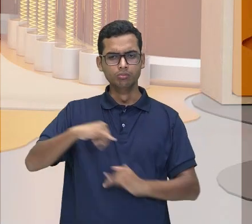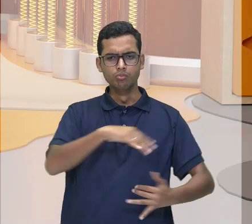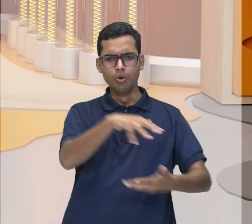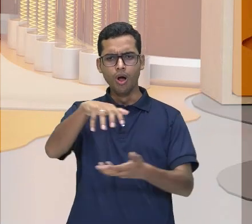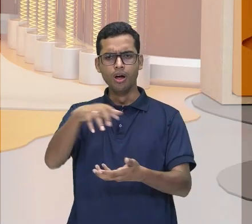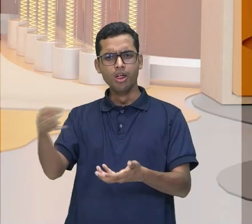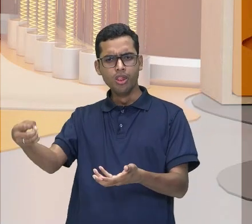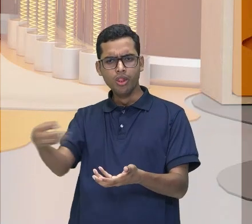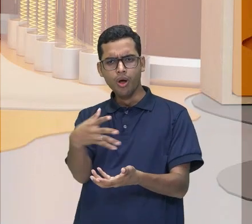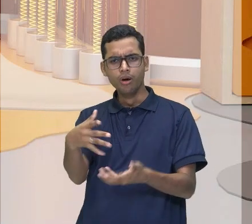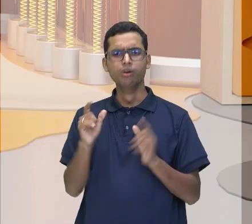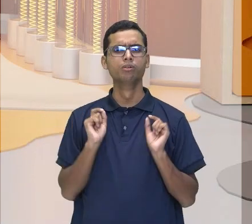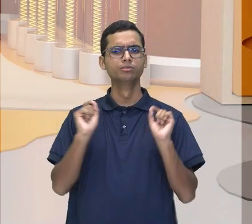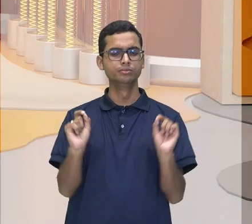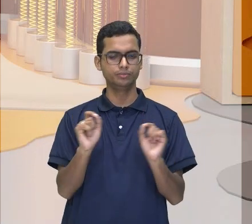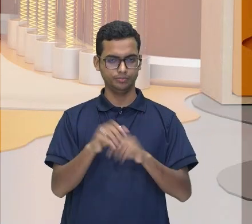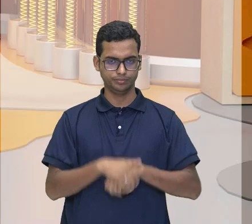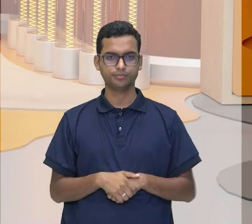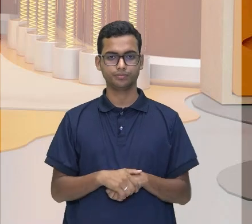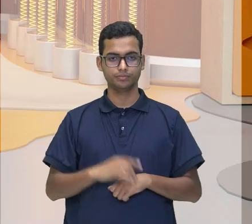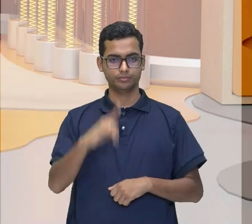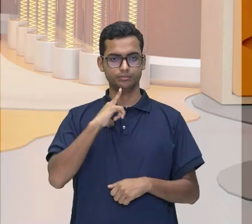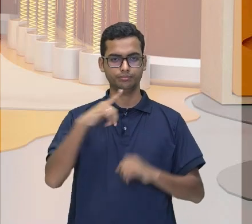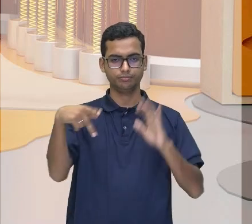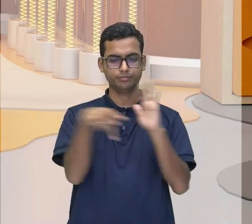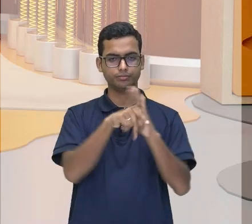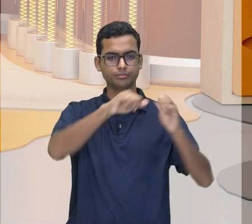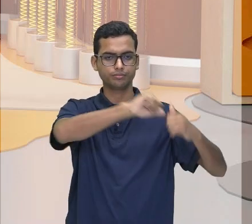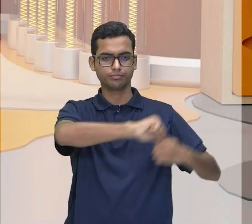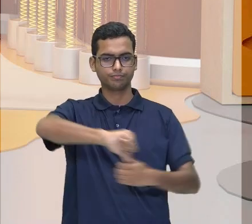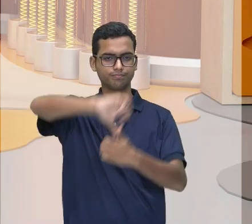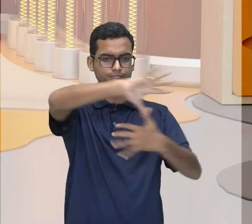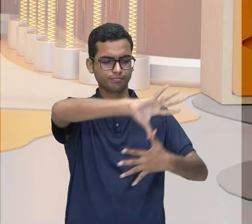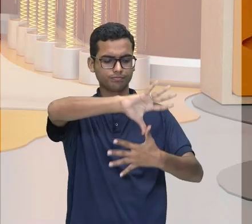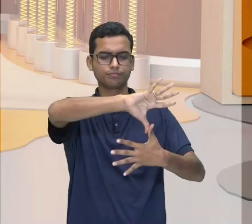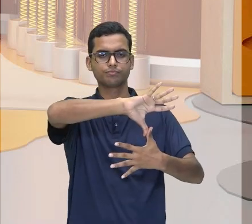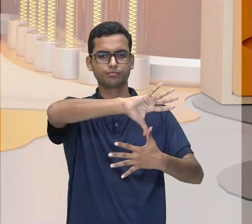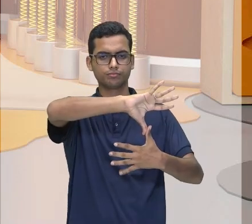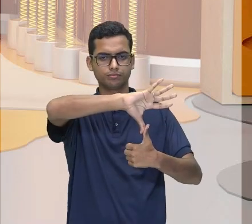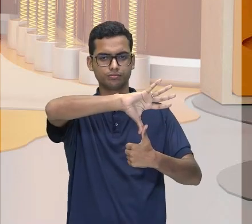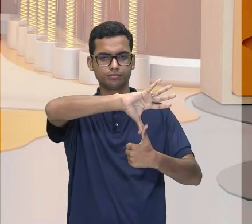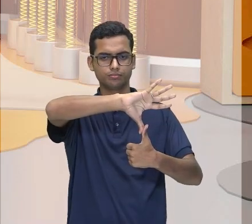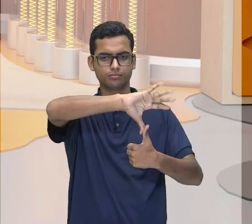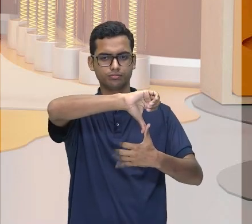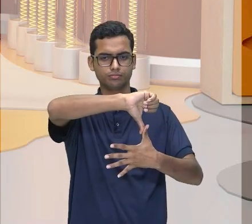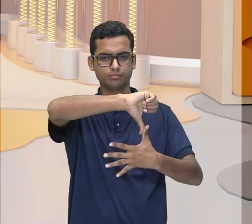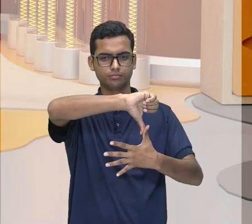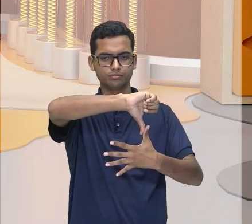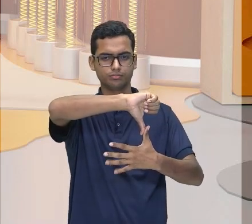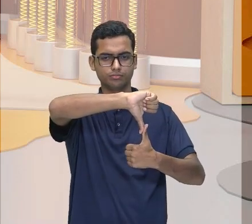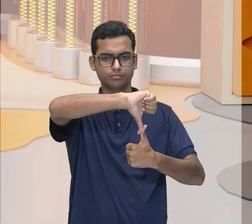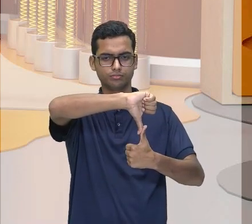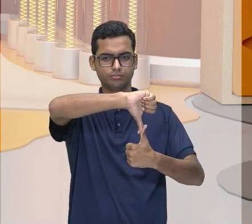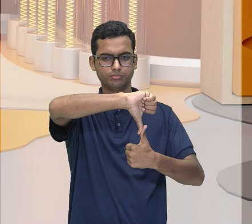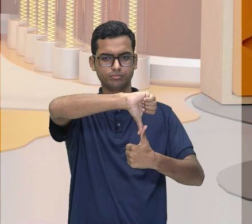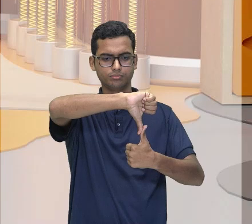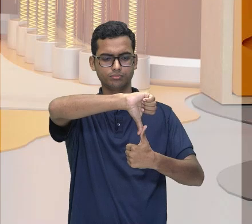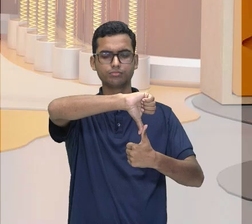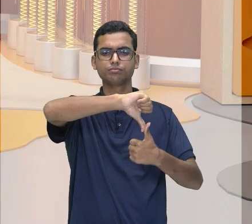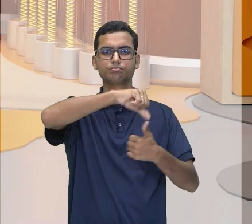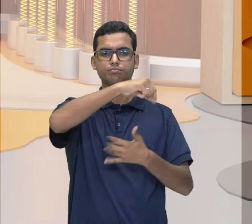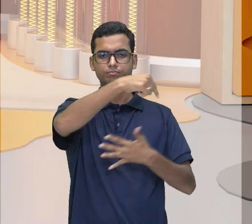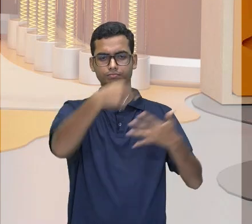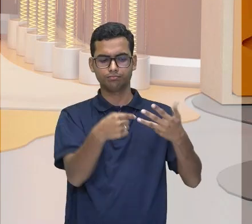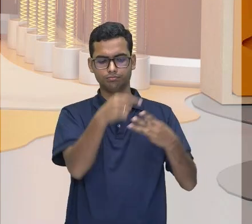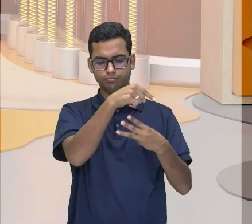temos justamente a América do Norte, a América Central e a América do Sul. Mas por que era chamado